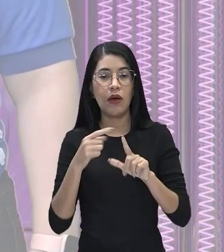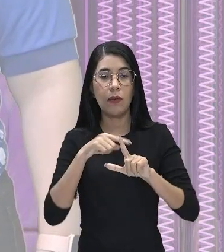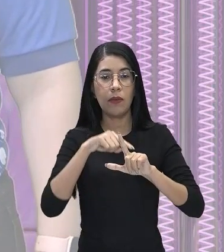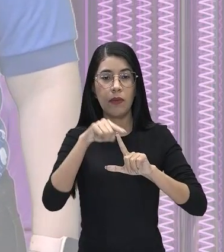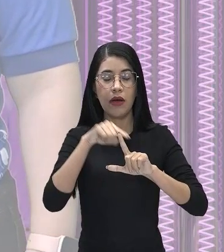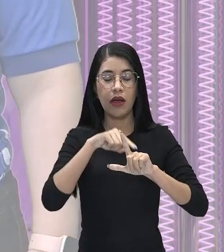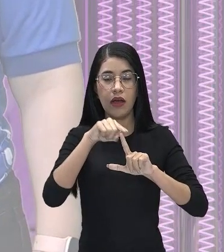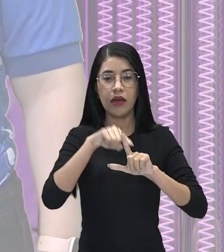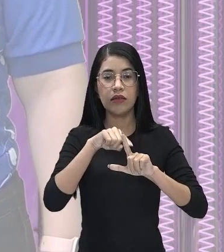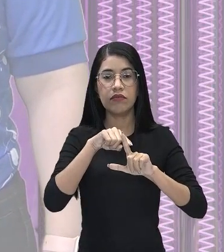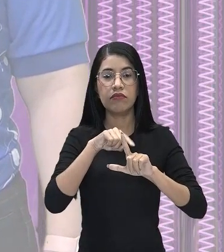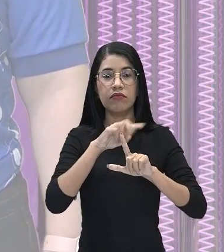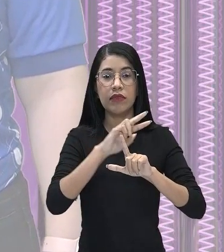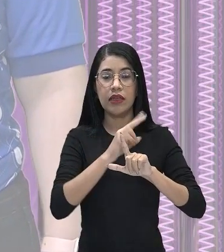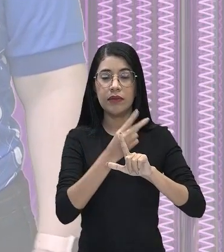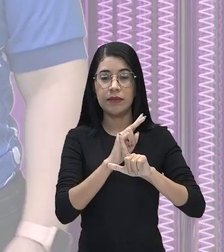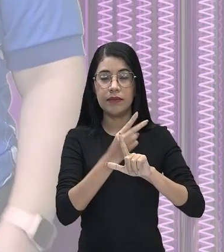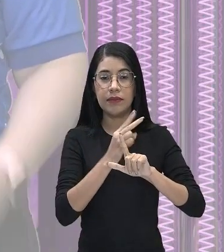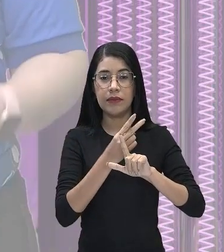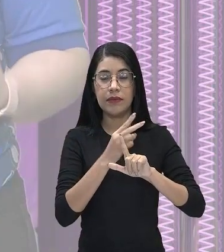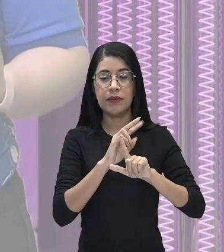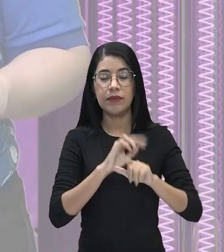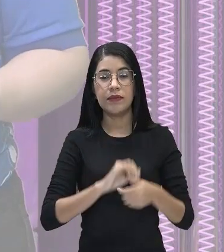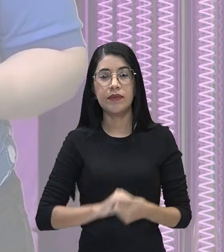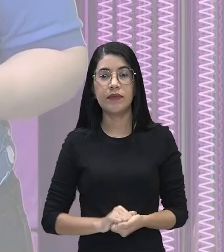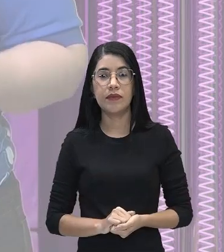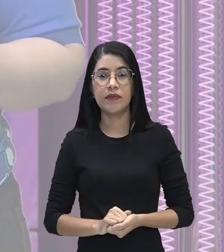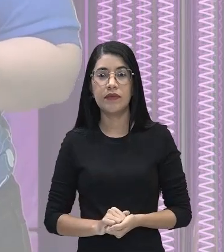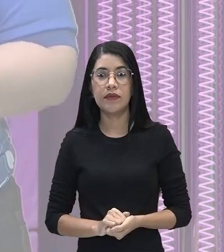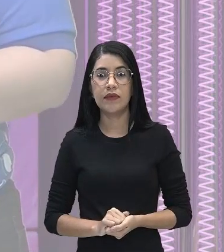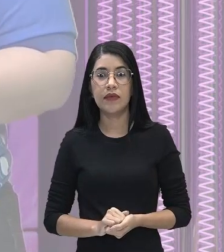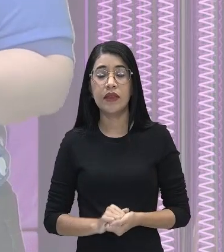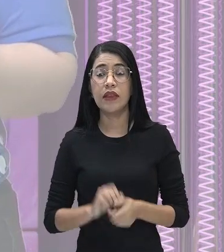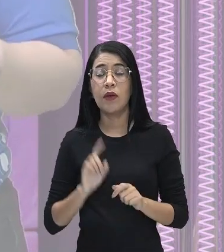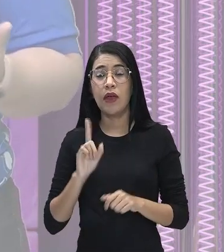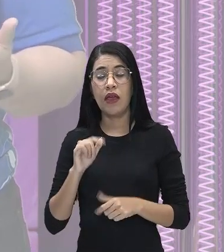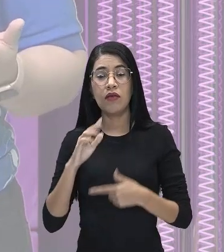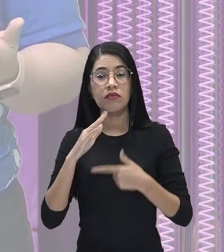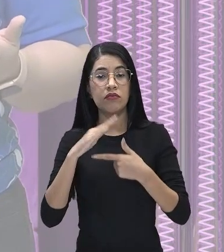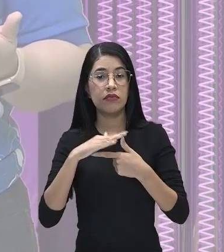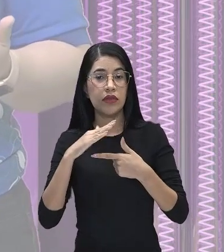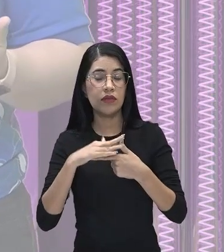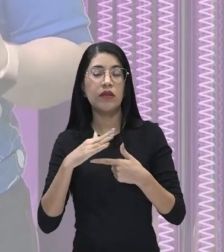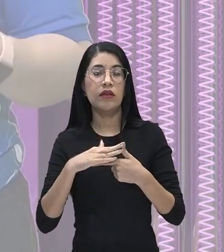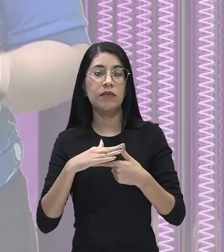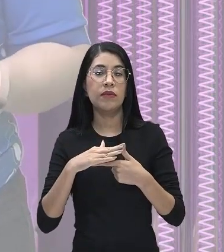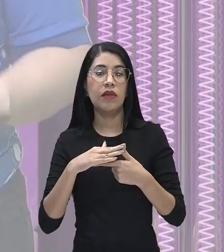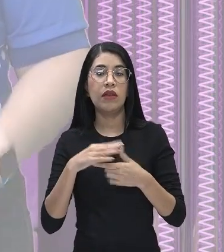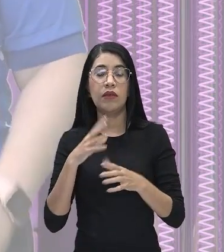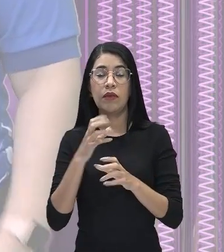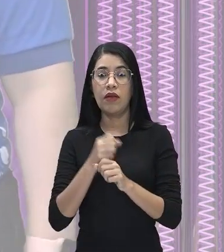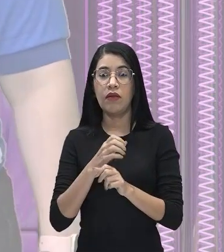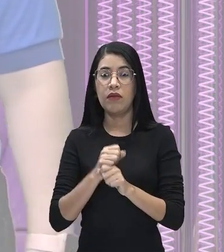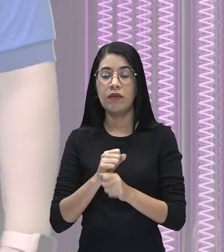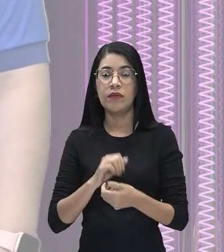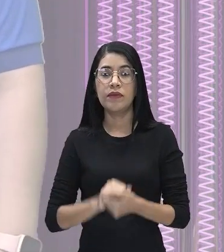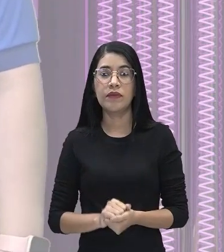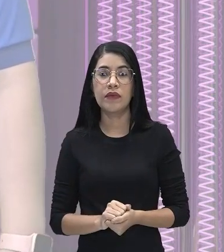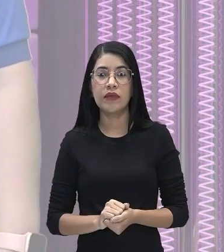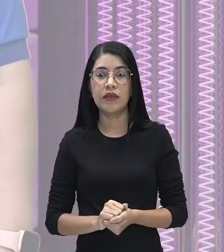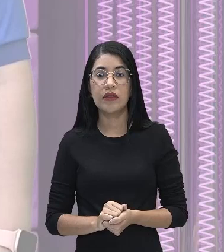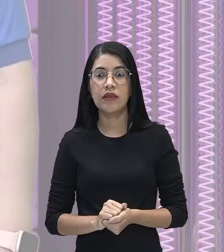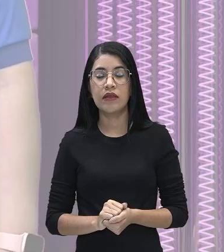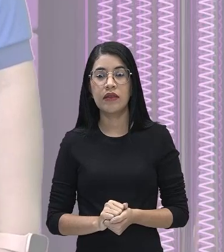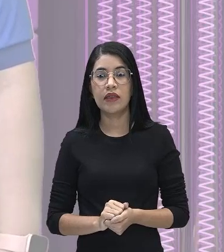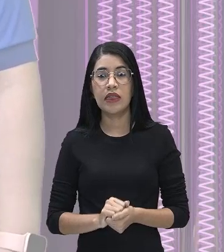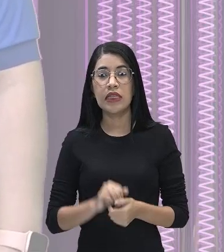quadrado da hipotenusa, certo? E isso é o teorema de Pitágoras. O que ele diz? Que quando eu tenho a